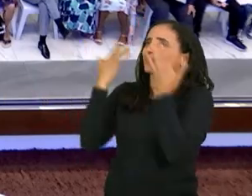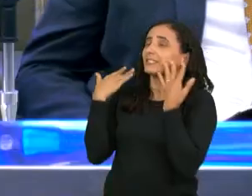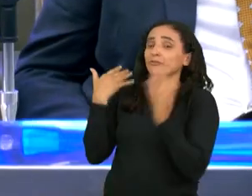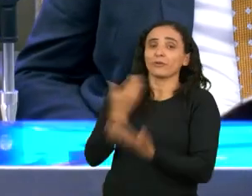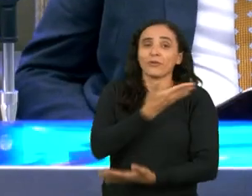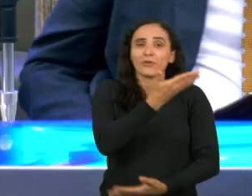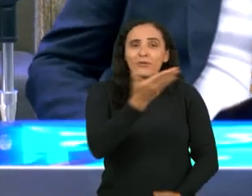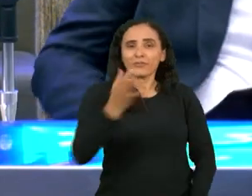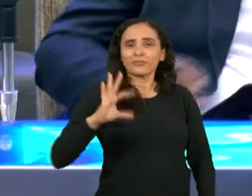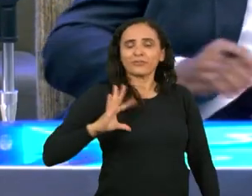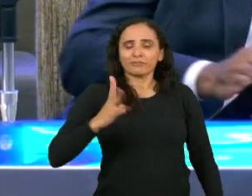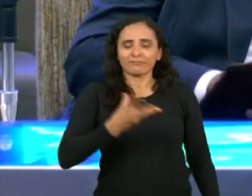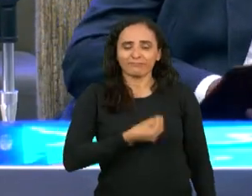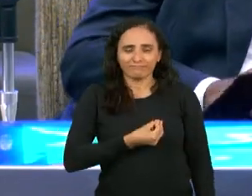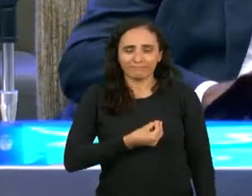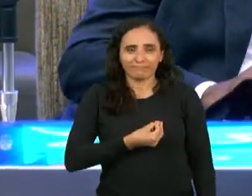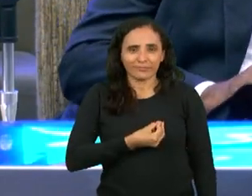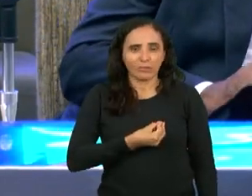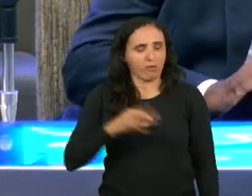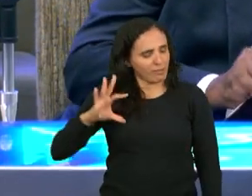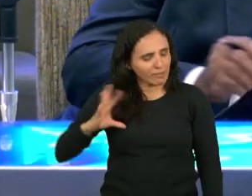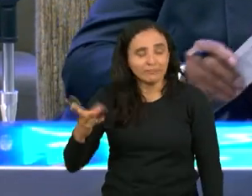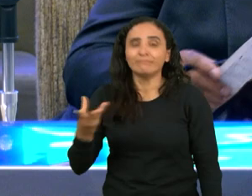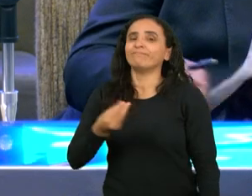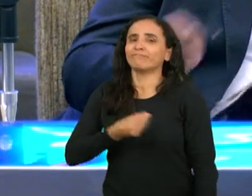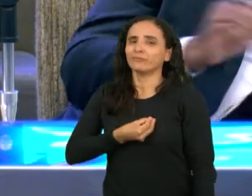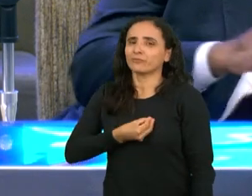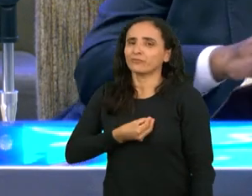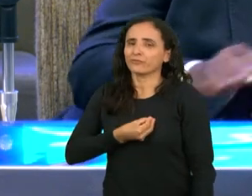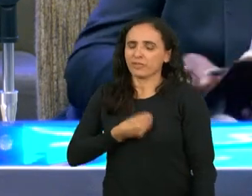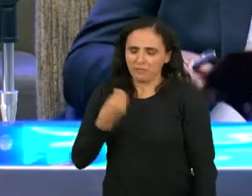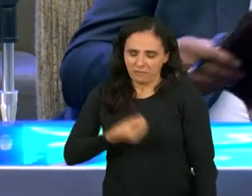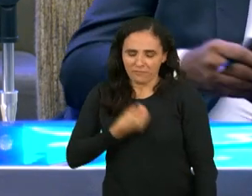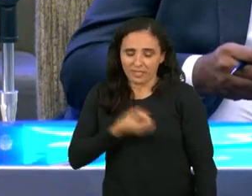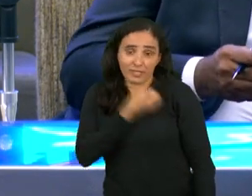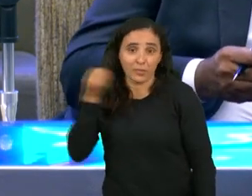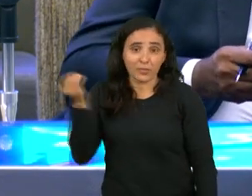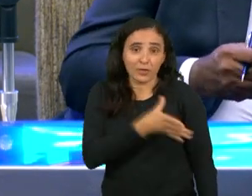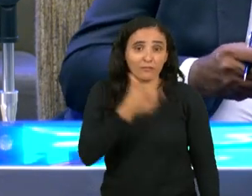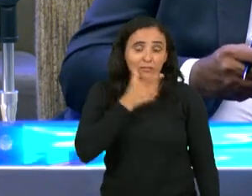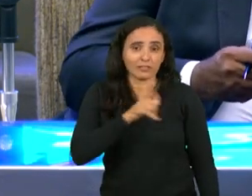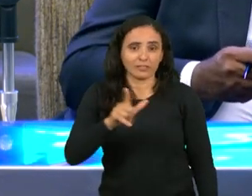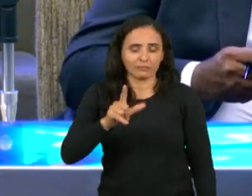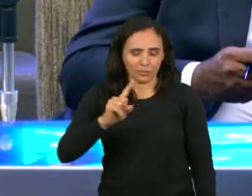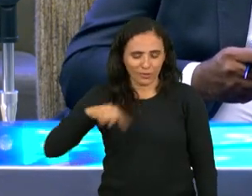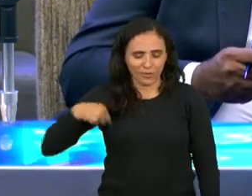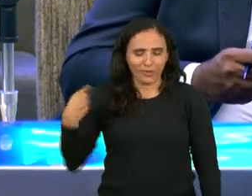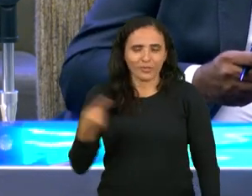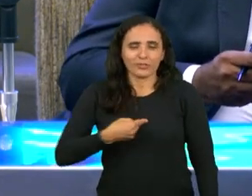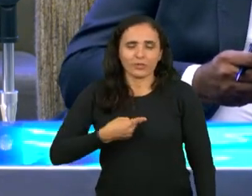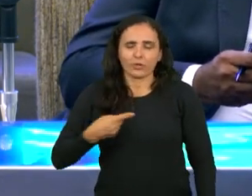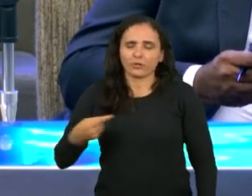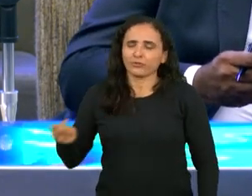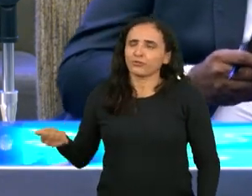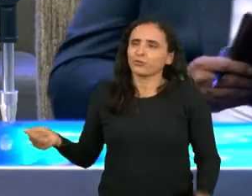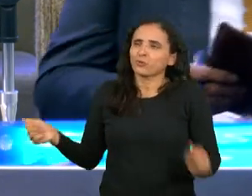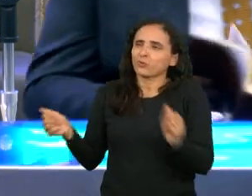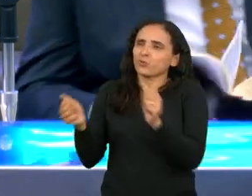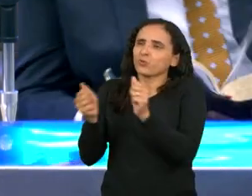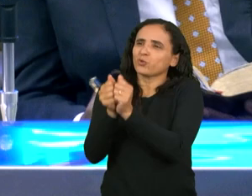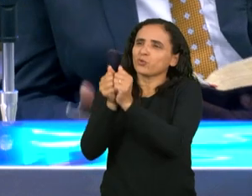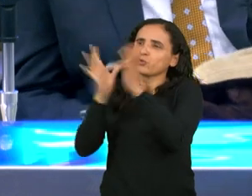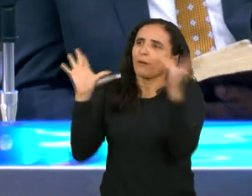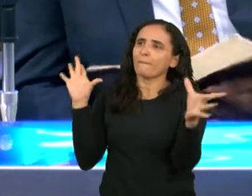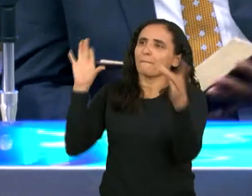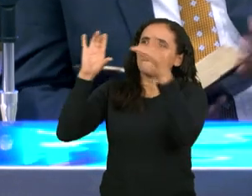quê salvos e nos ressuscitou juntamente com ele e nos fez assentar nos